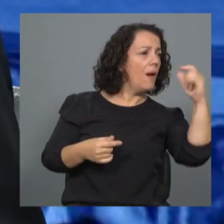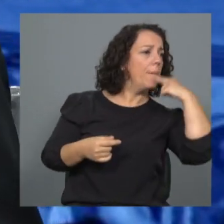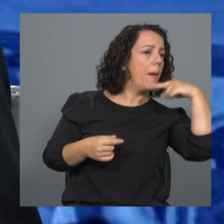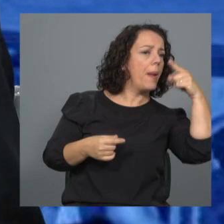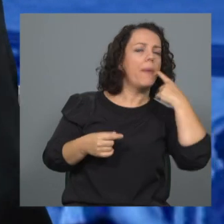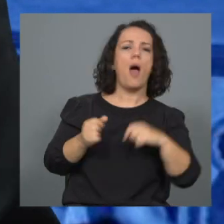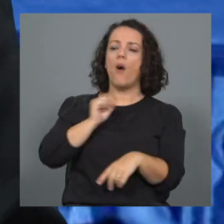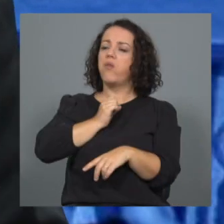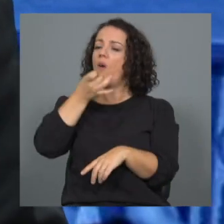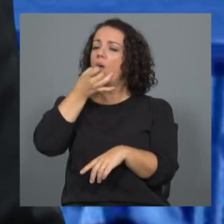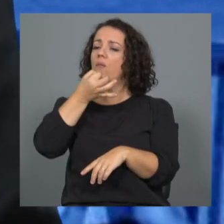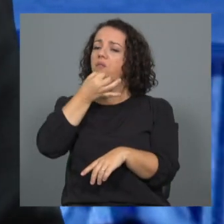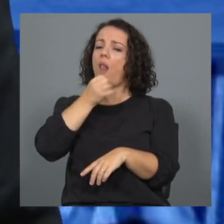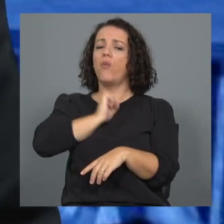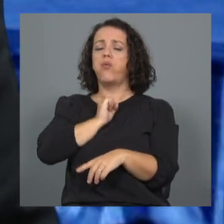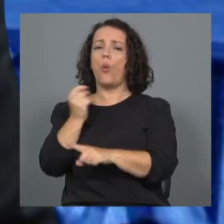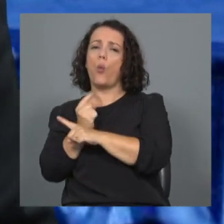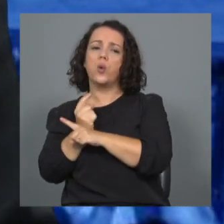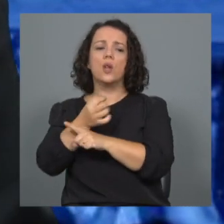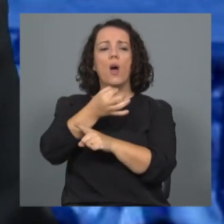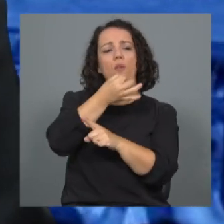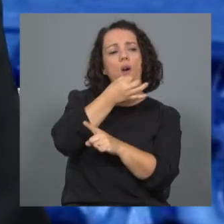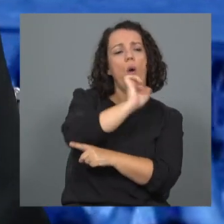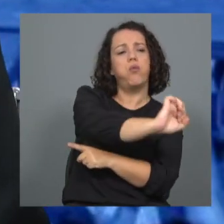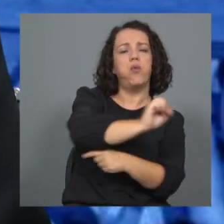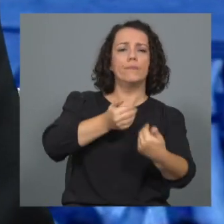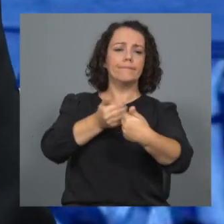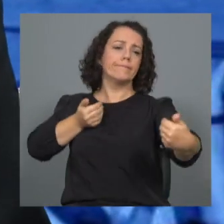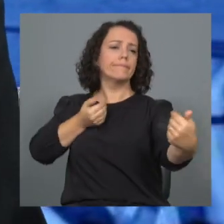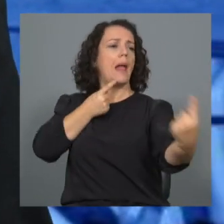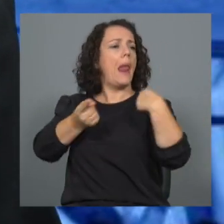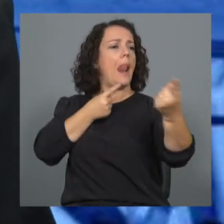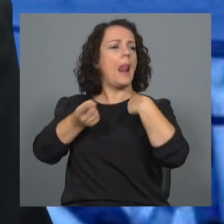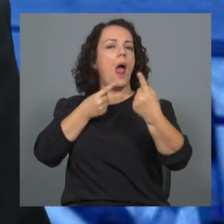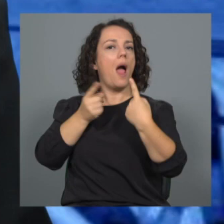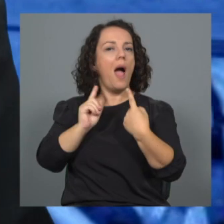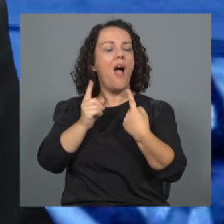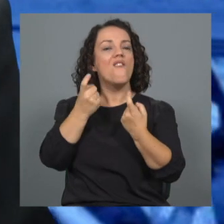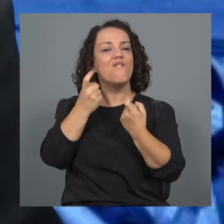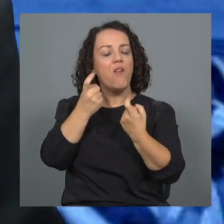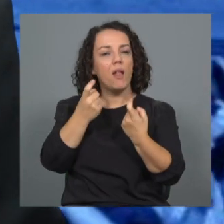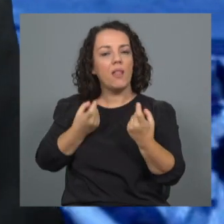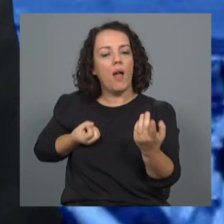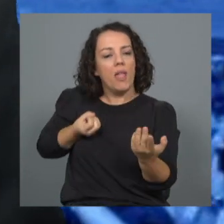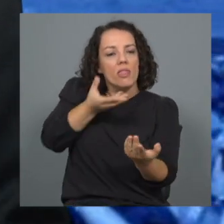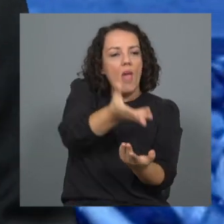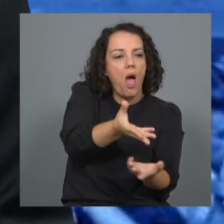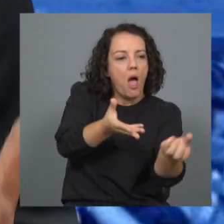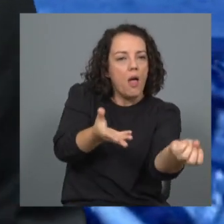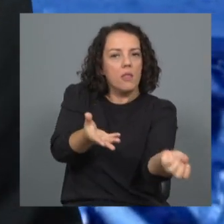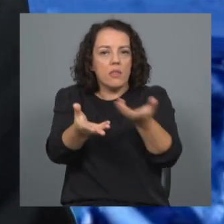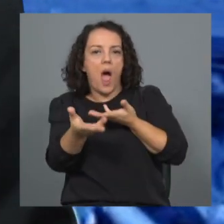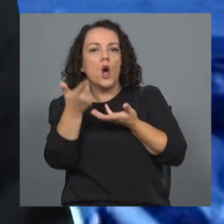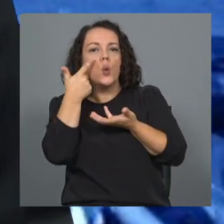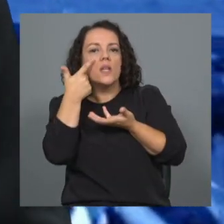falar de sua coisa. E não há procura do conhecimento mútuo através da conversa. E é isso também que vamos pôr aqui no diálogo. Referi até algo,